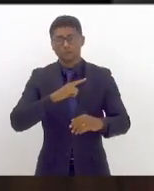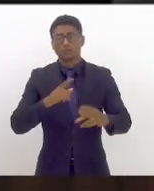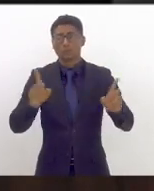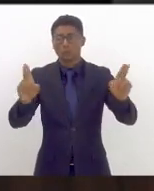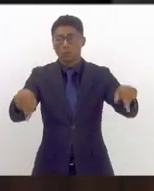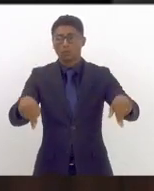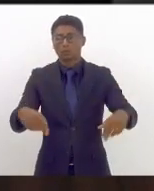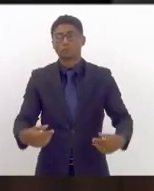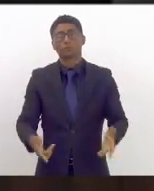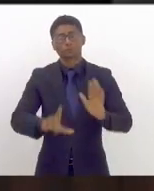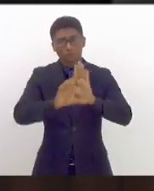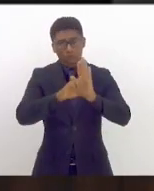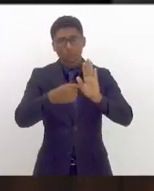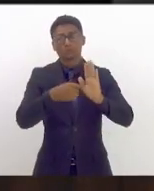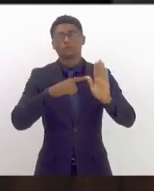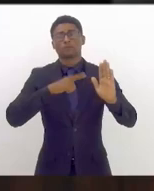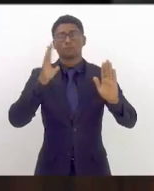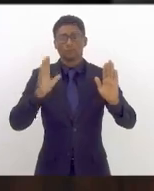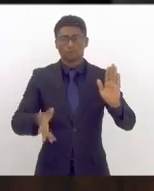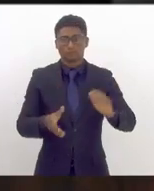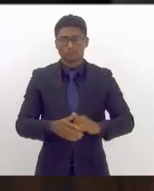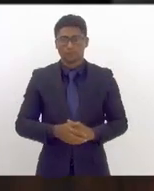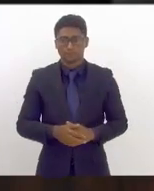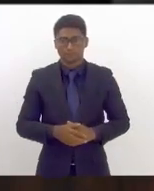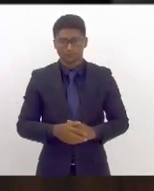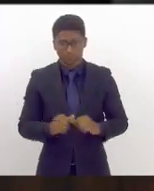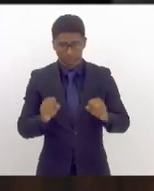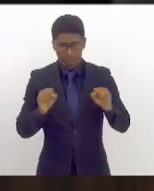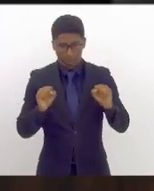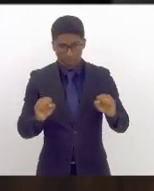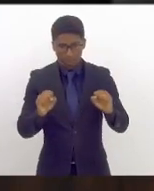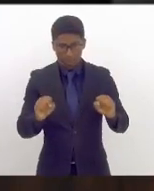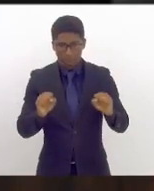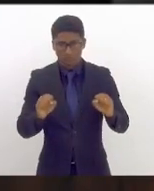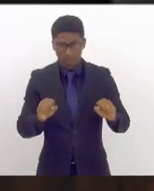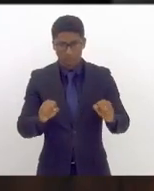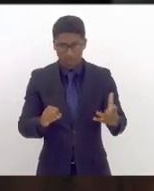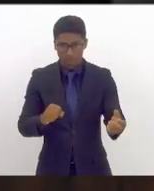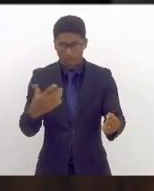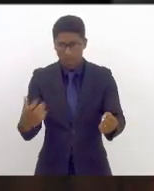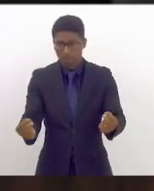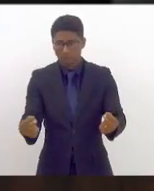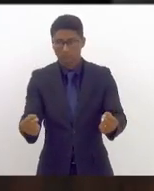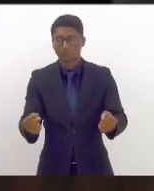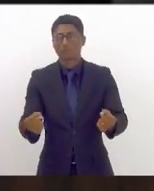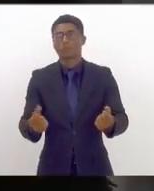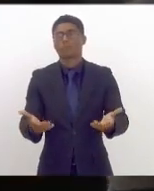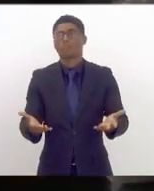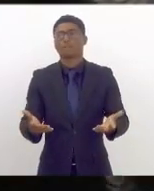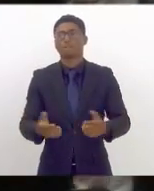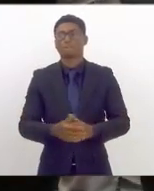lei própria tá bom pode ser desse tanto deputada pode ser Ok então